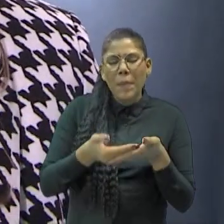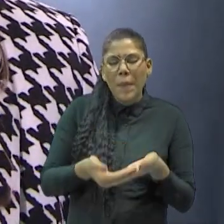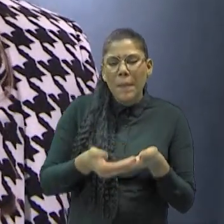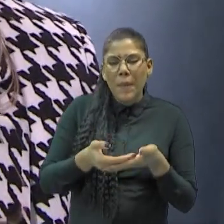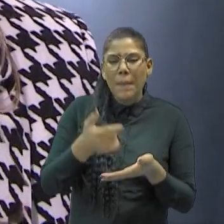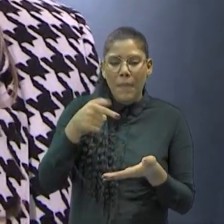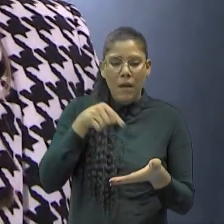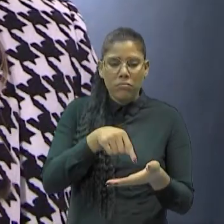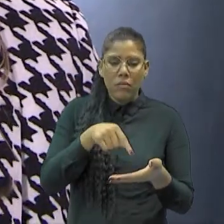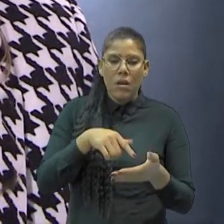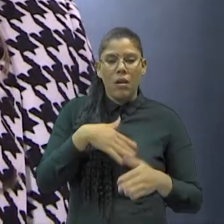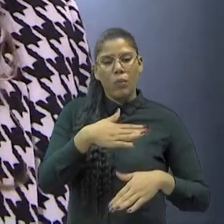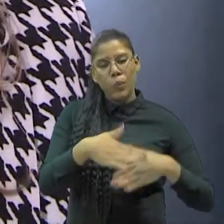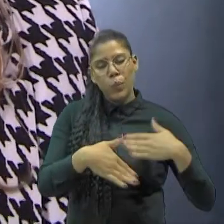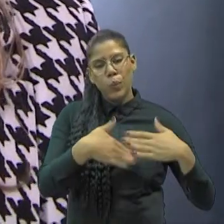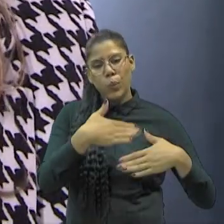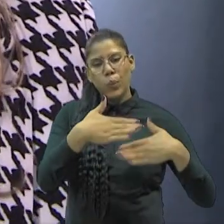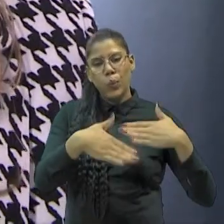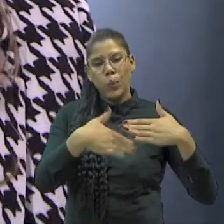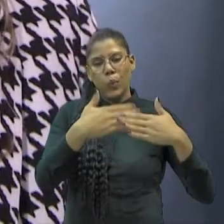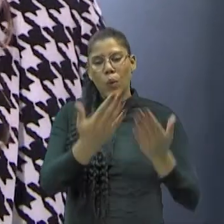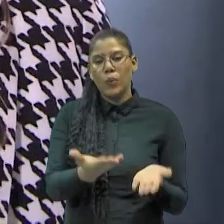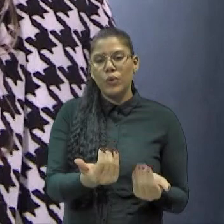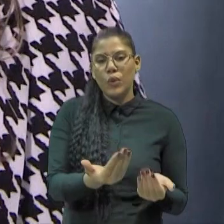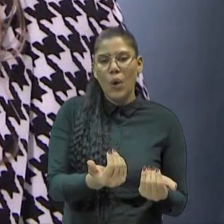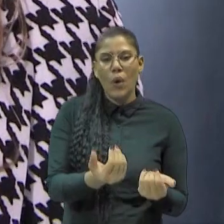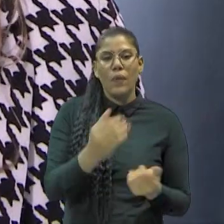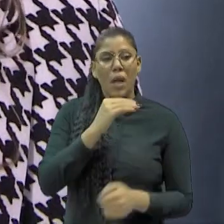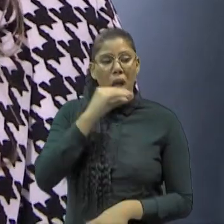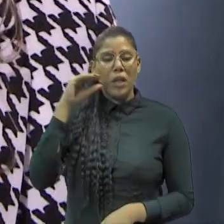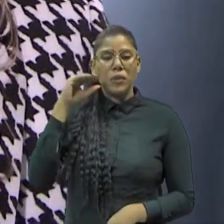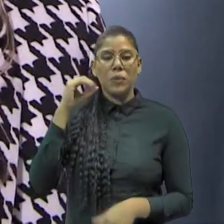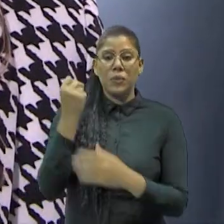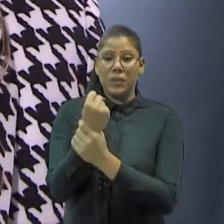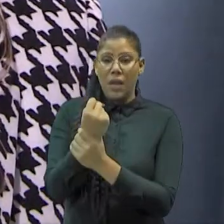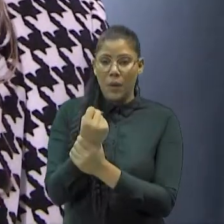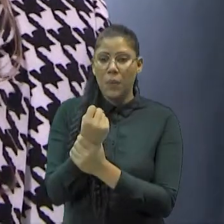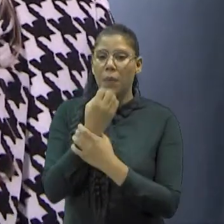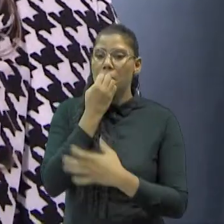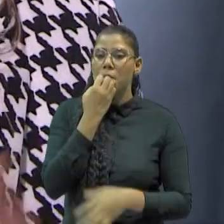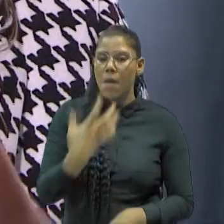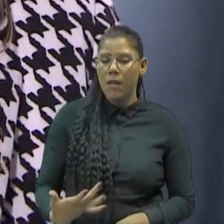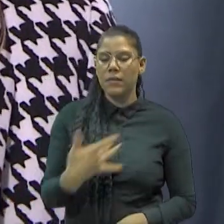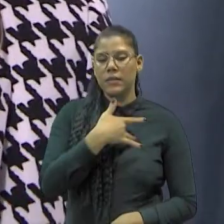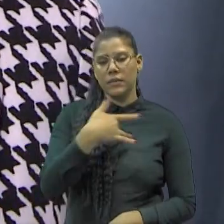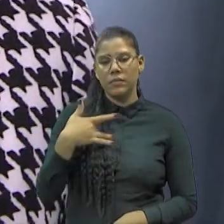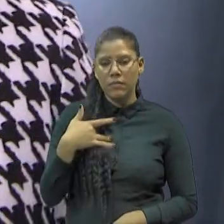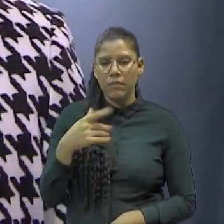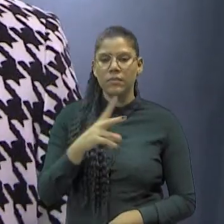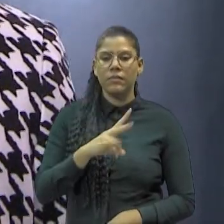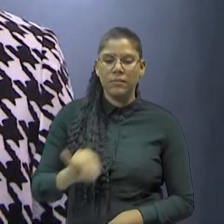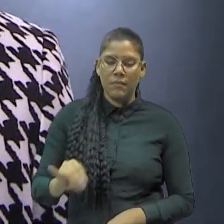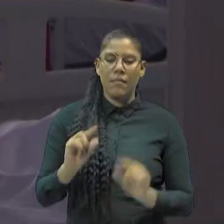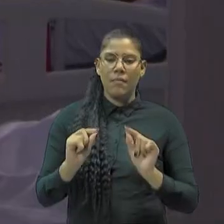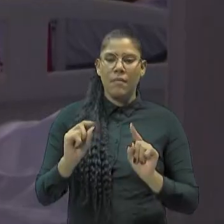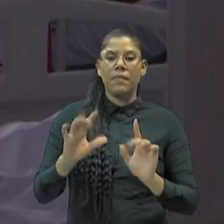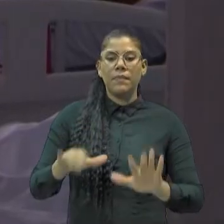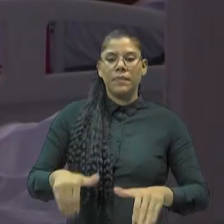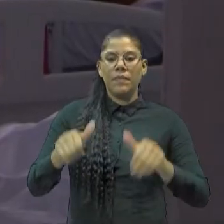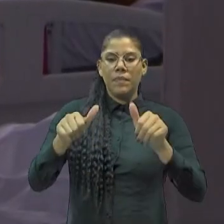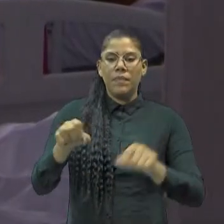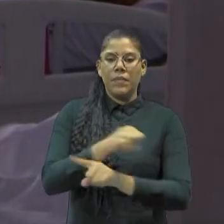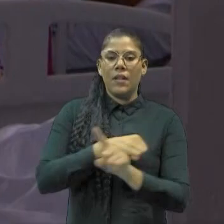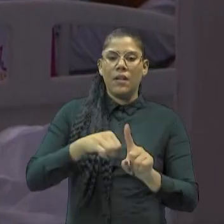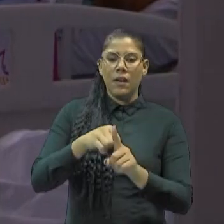tornar adolescentes, jovens e adultos mais seguros e que com certeza vão estar contribuindo para melhorar a nossa sociedade. A